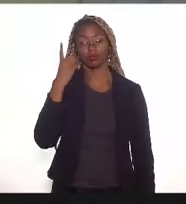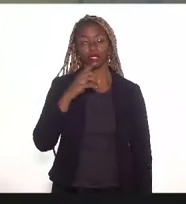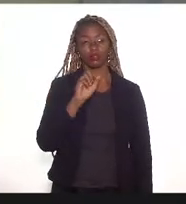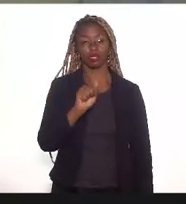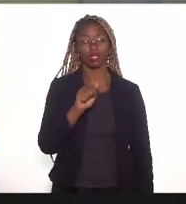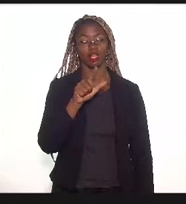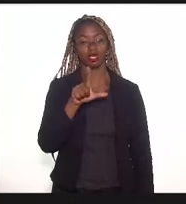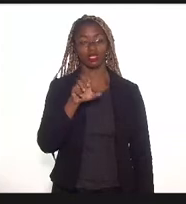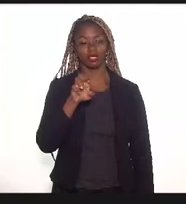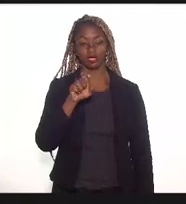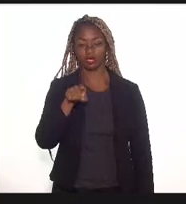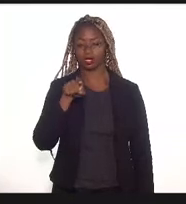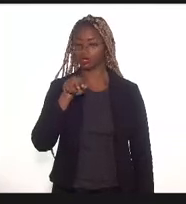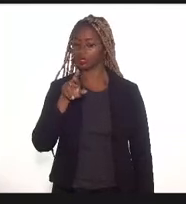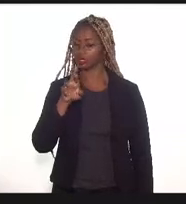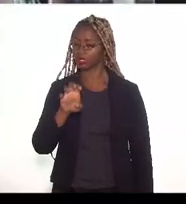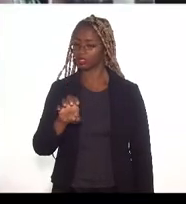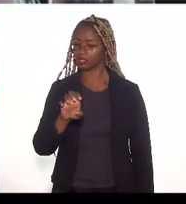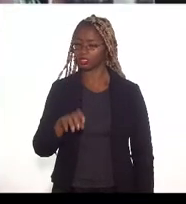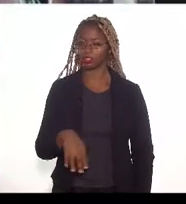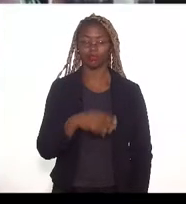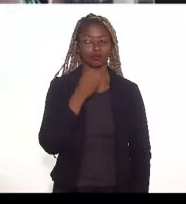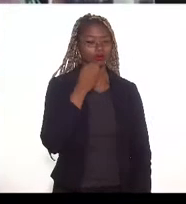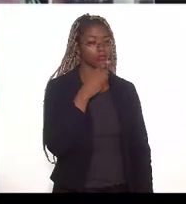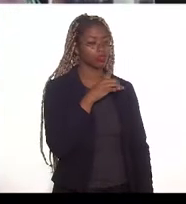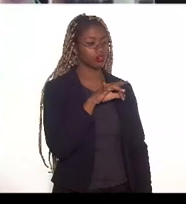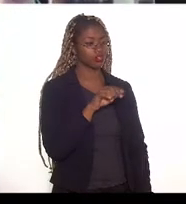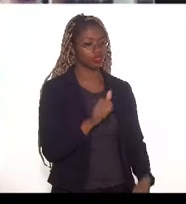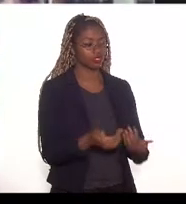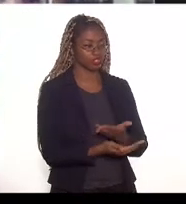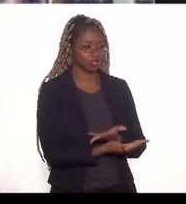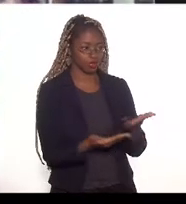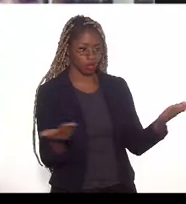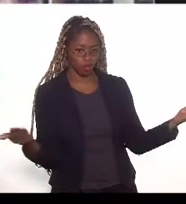Freitas. Bom dia, Luiz. Bom dia a todos. Bom dia.